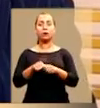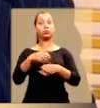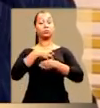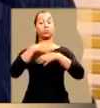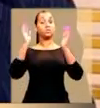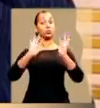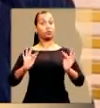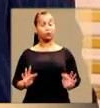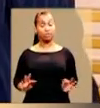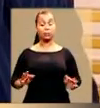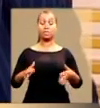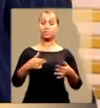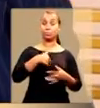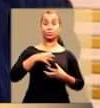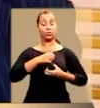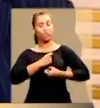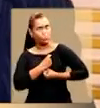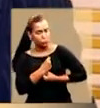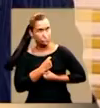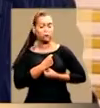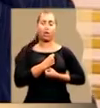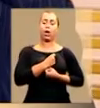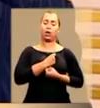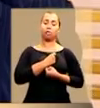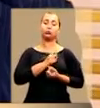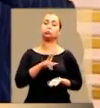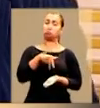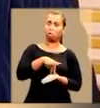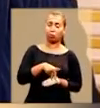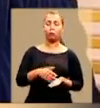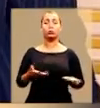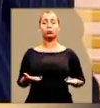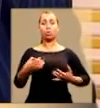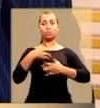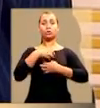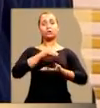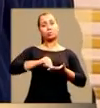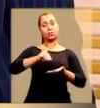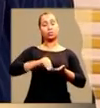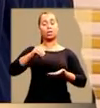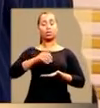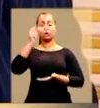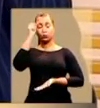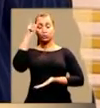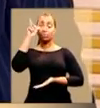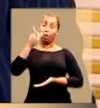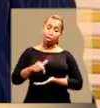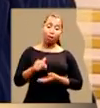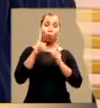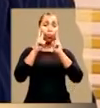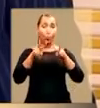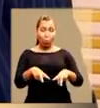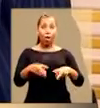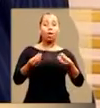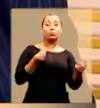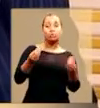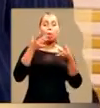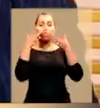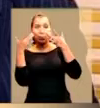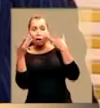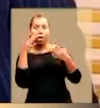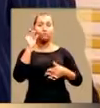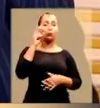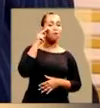promovo, eu me sinto feliz, eu me sinto angustiado e me coloco. Sim. Acho que o papel da Secretaria de Cultura é olhar para isso tudo. Então, não é só ver